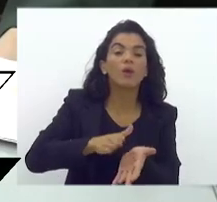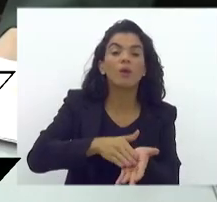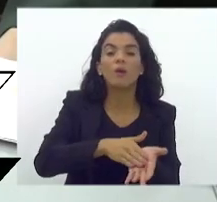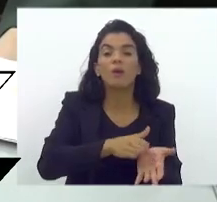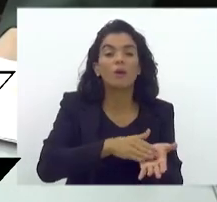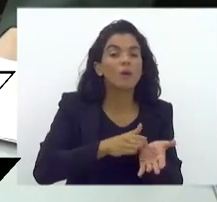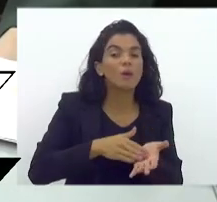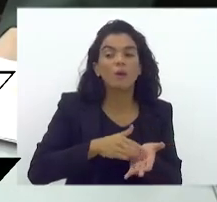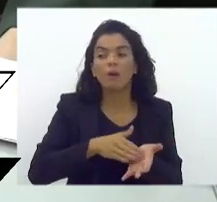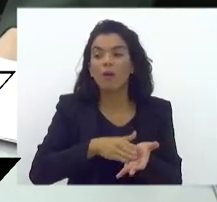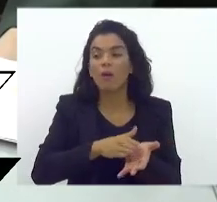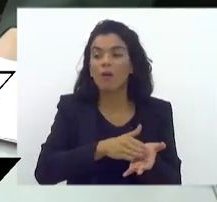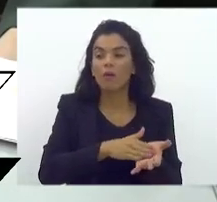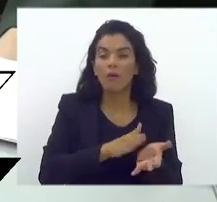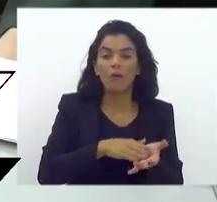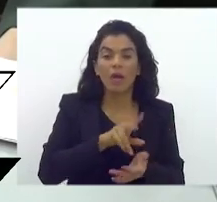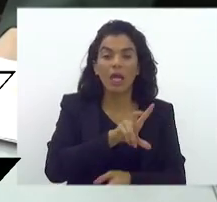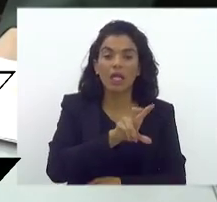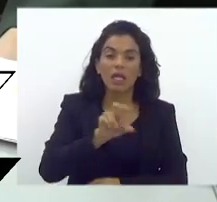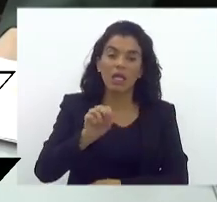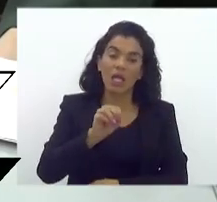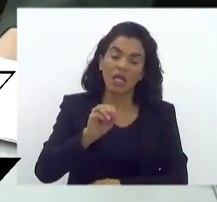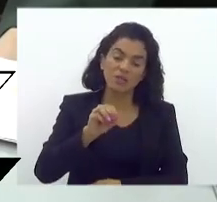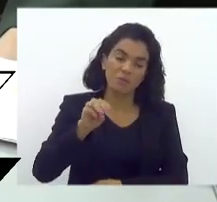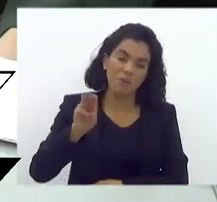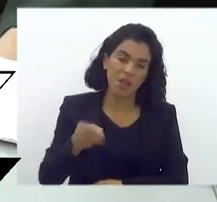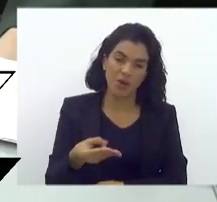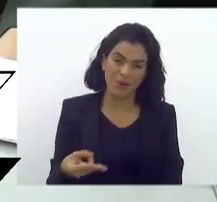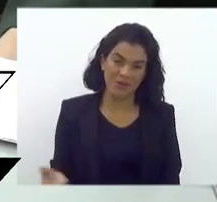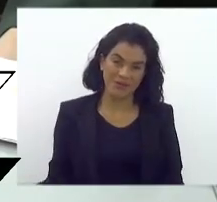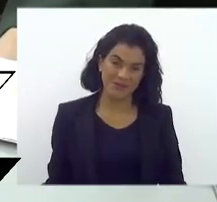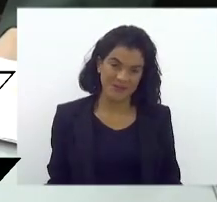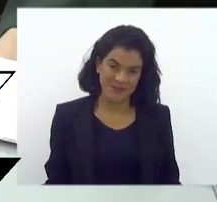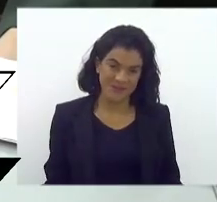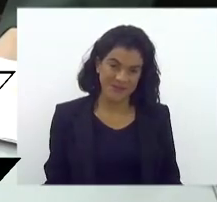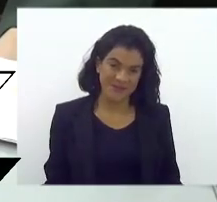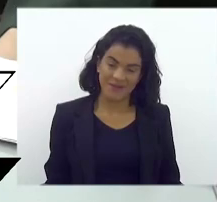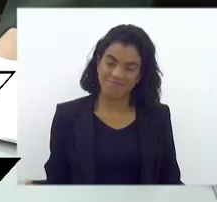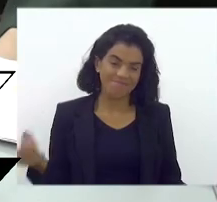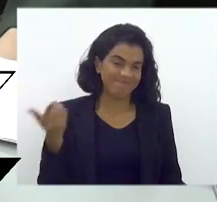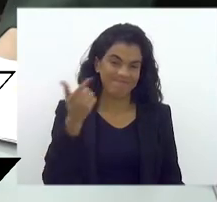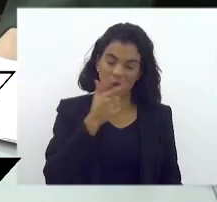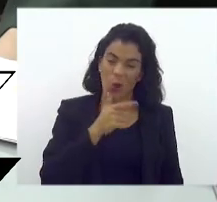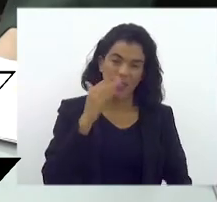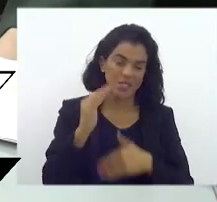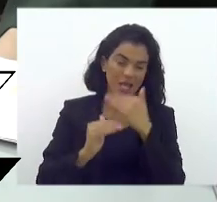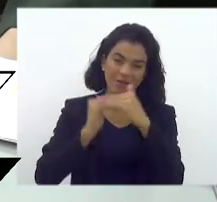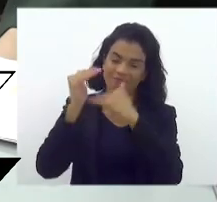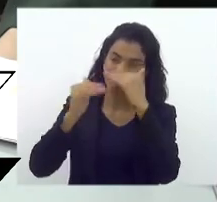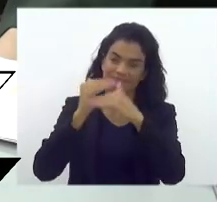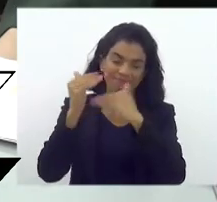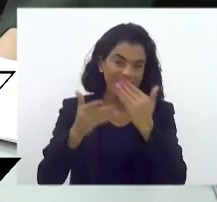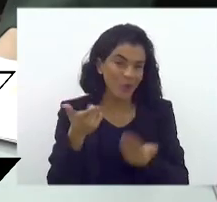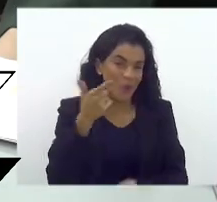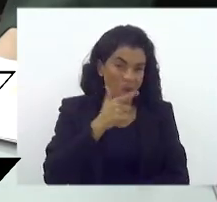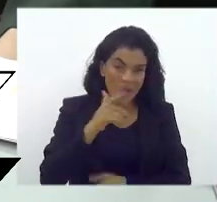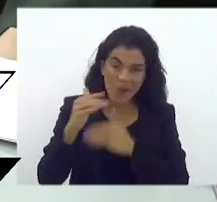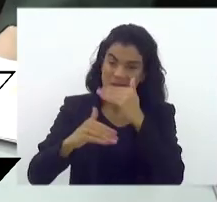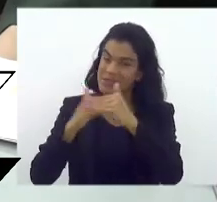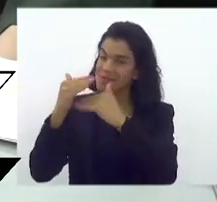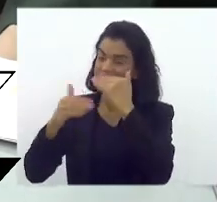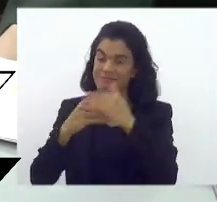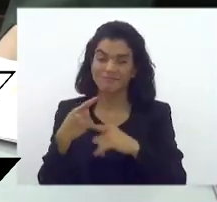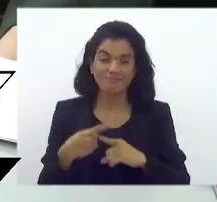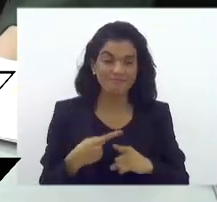quando muito, 500 milhões de reais. A gente não consegue avançar. Não consegue avançar